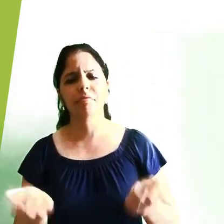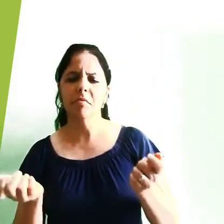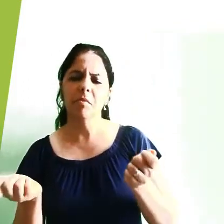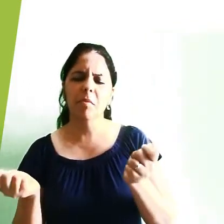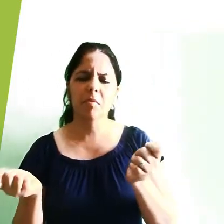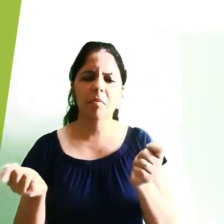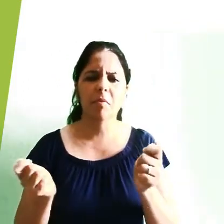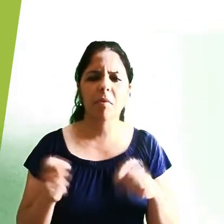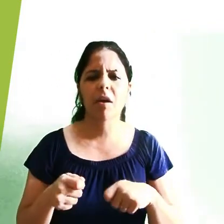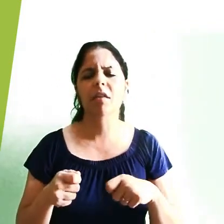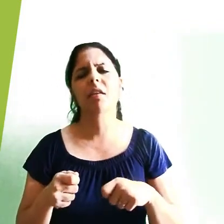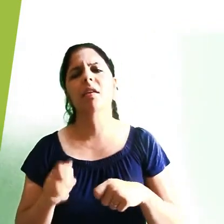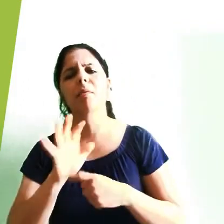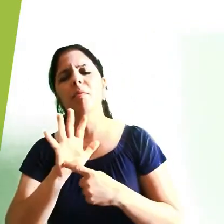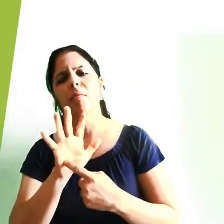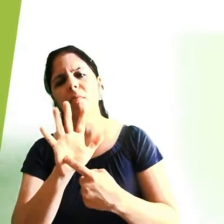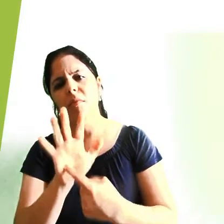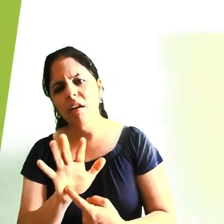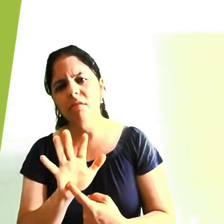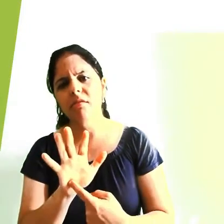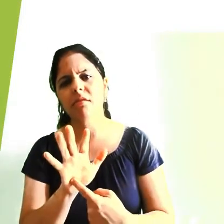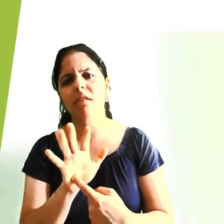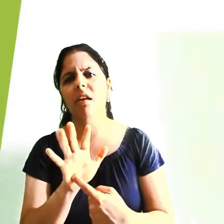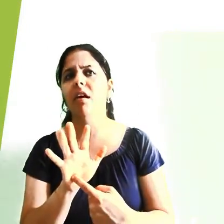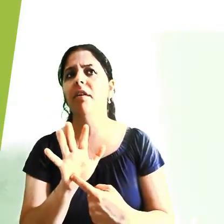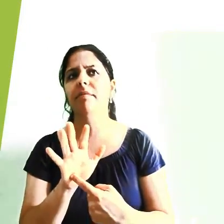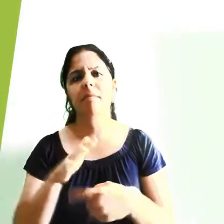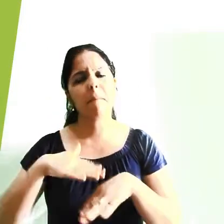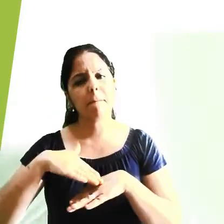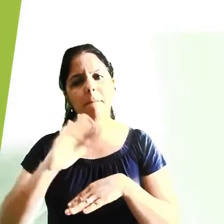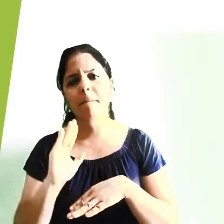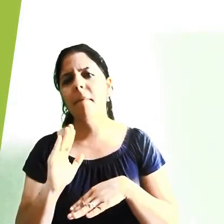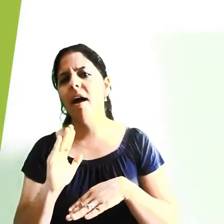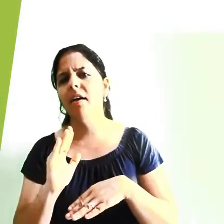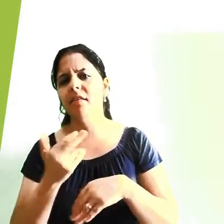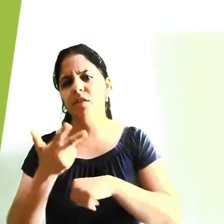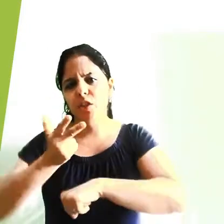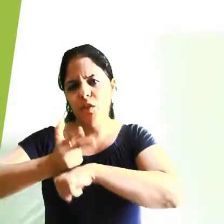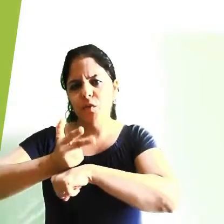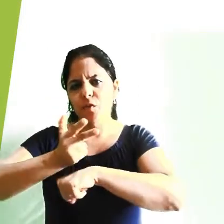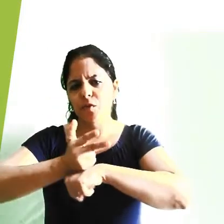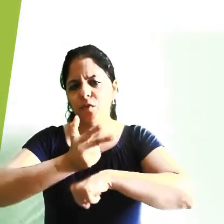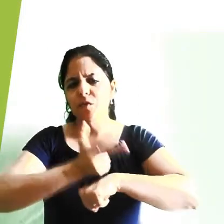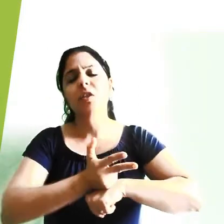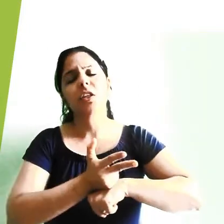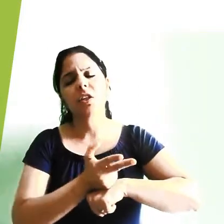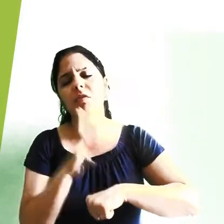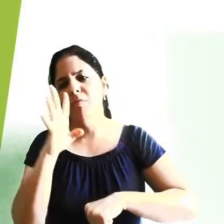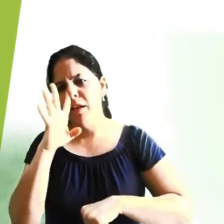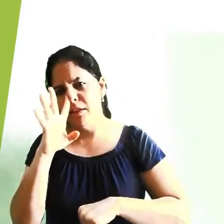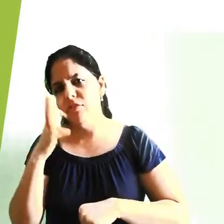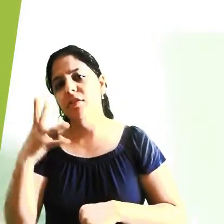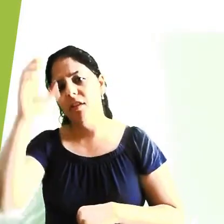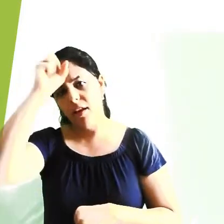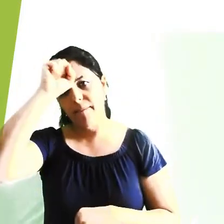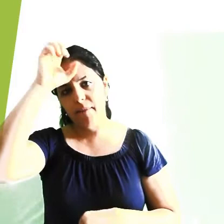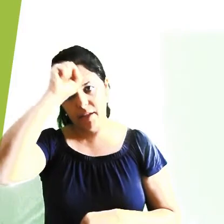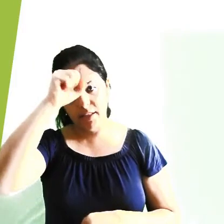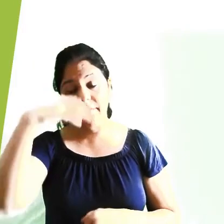possível, a gente vai tentando colocar mais conteúdos aí para vocês não